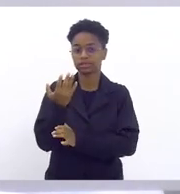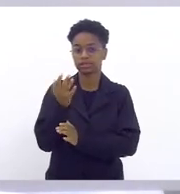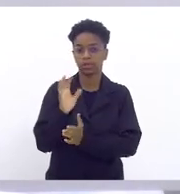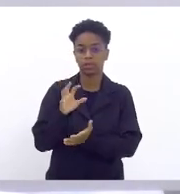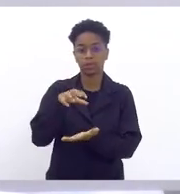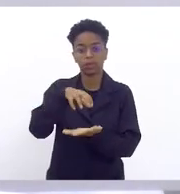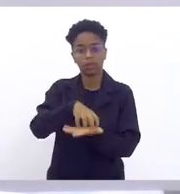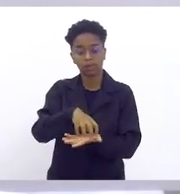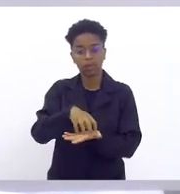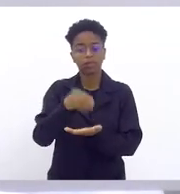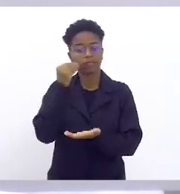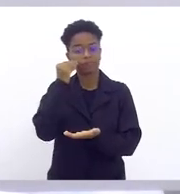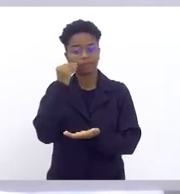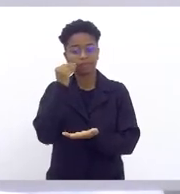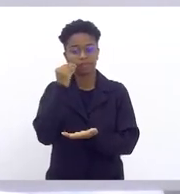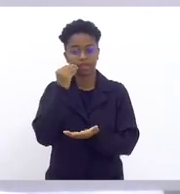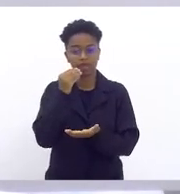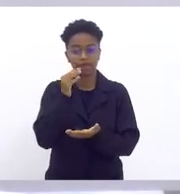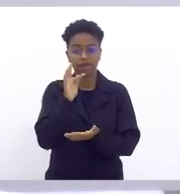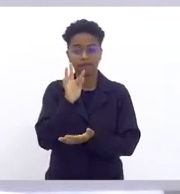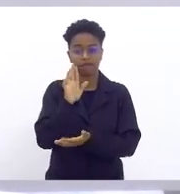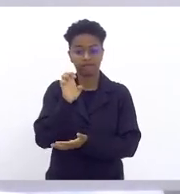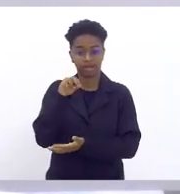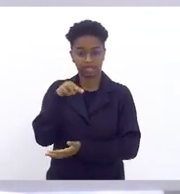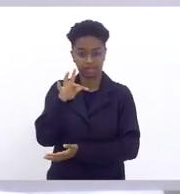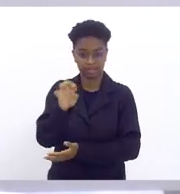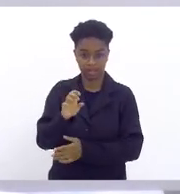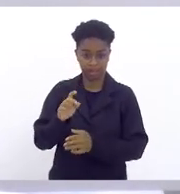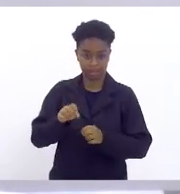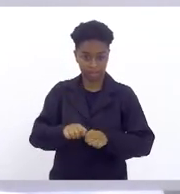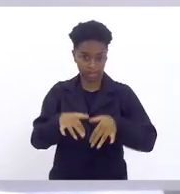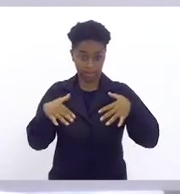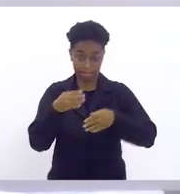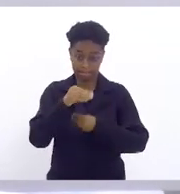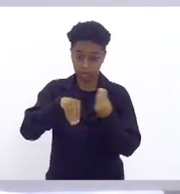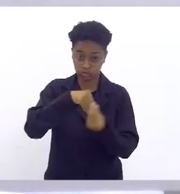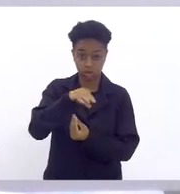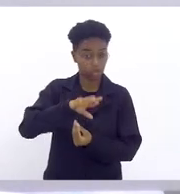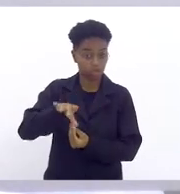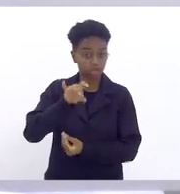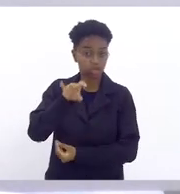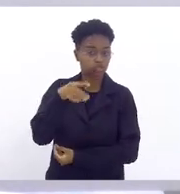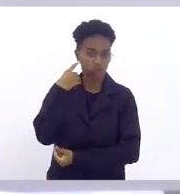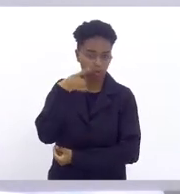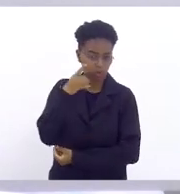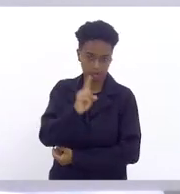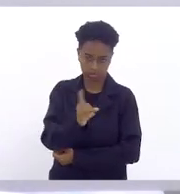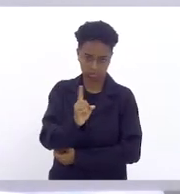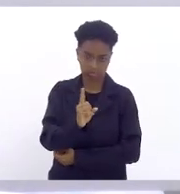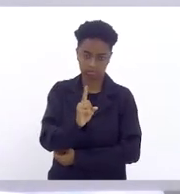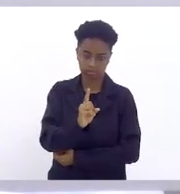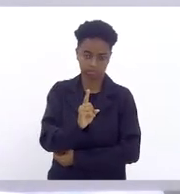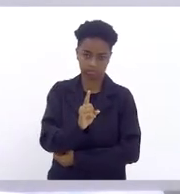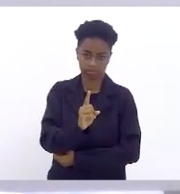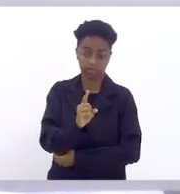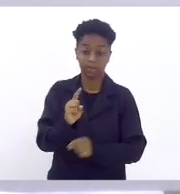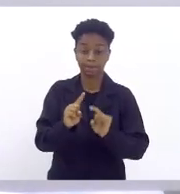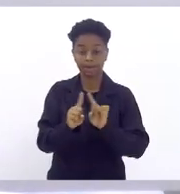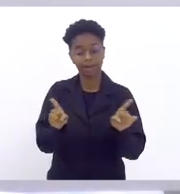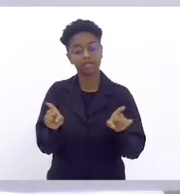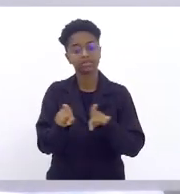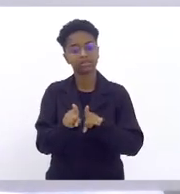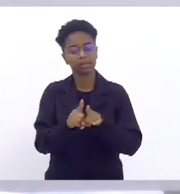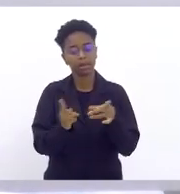organismo através de uma frente parlamentar mista não composta apenas de deputados e deputadas mas